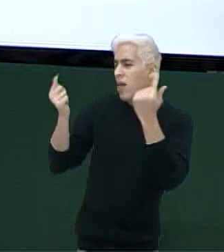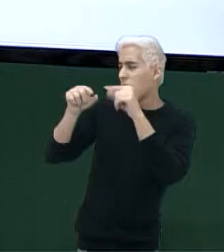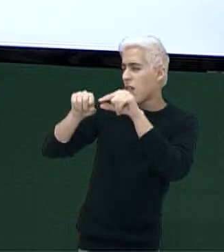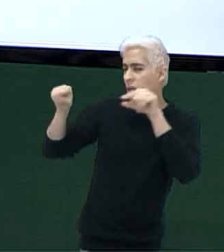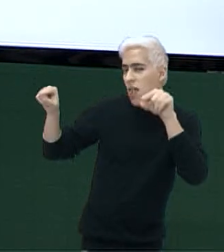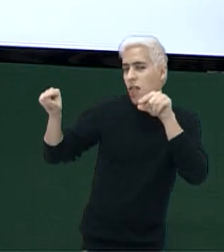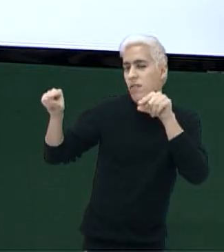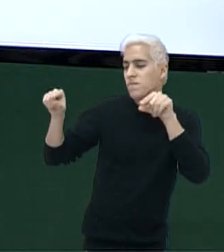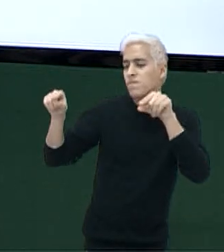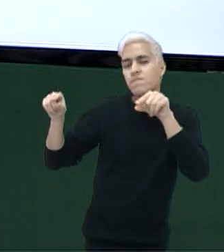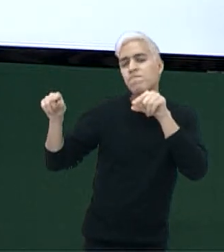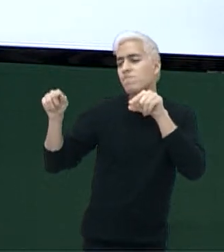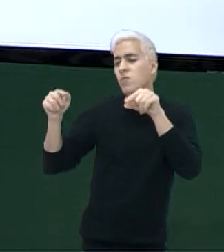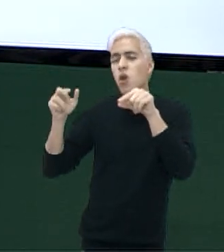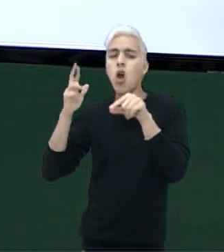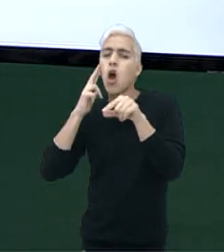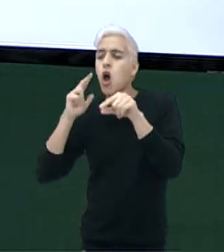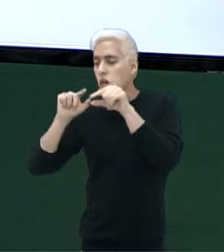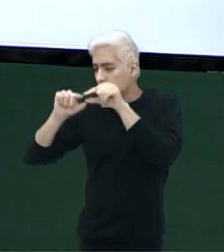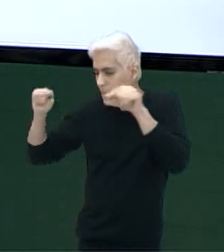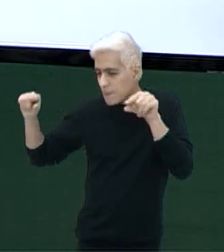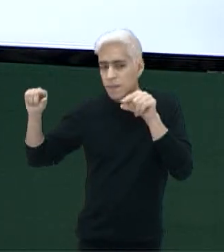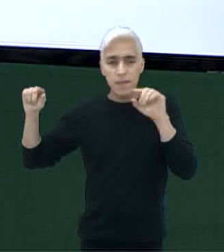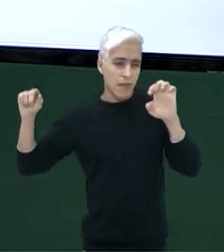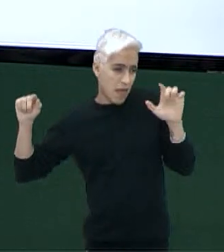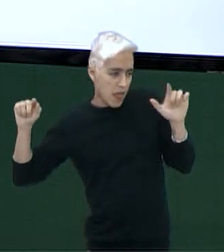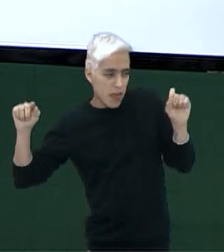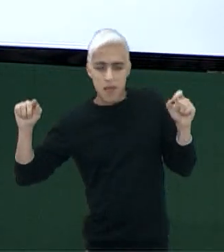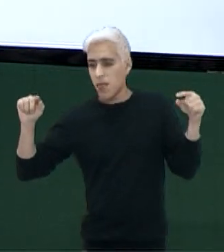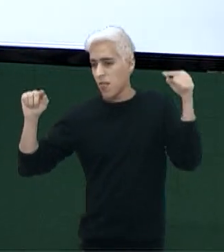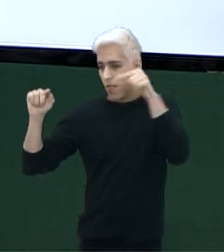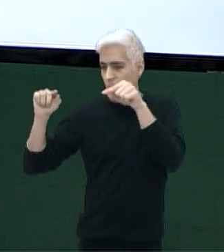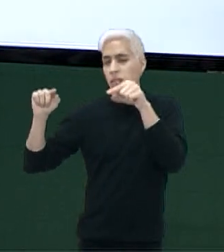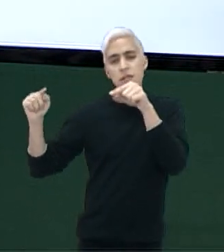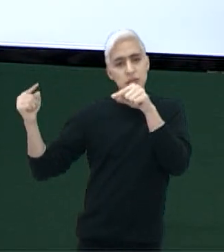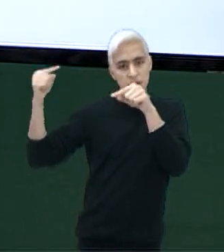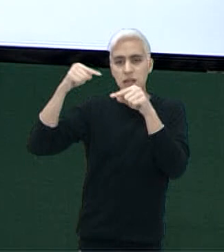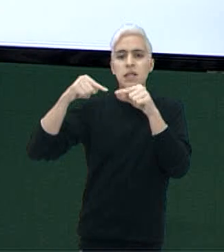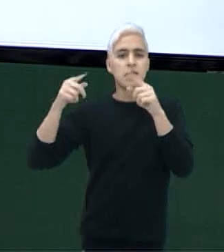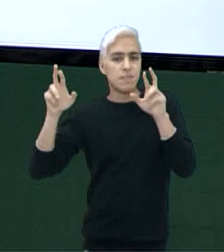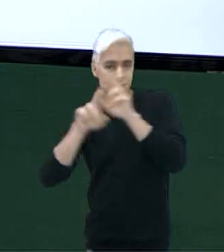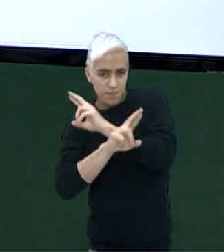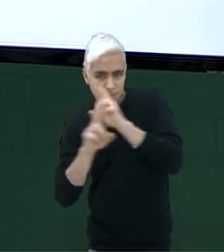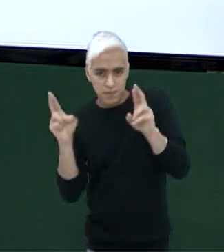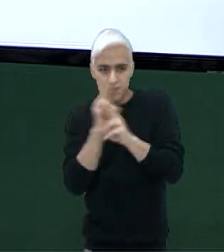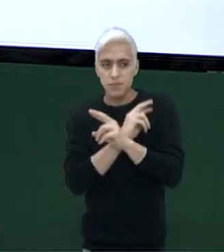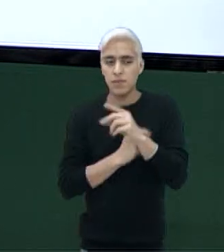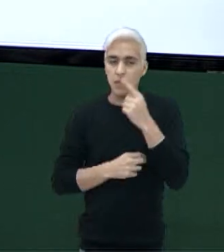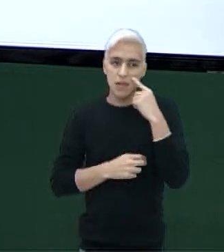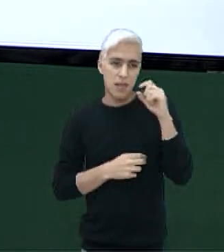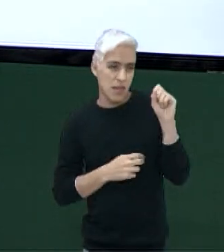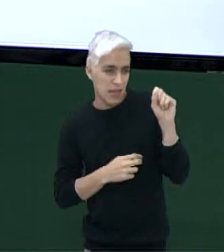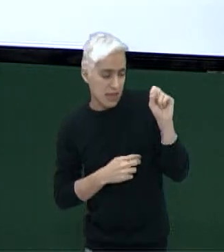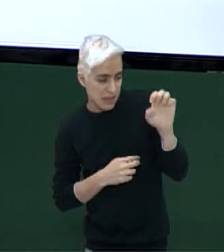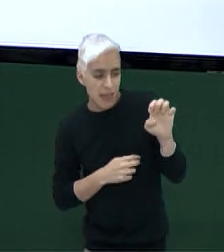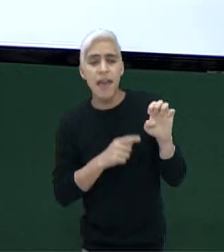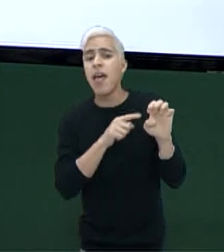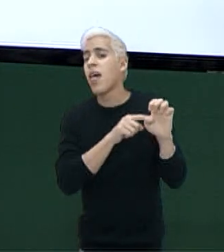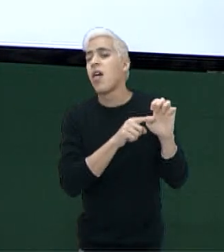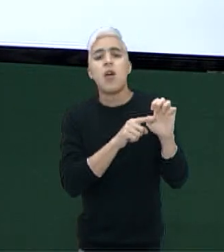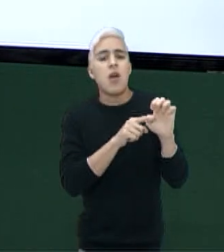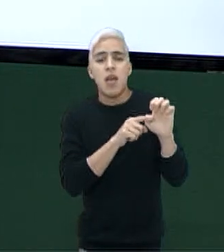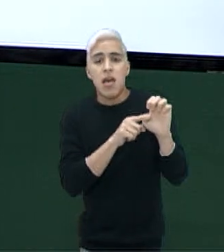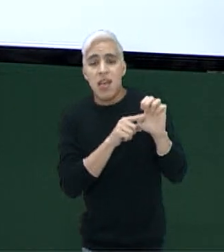no slide anterior, eles e eles, né? Não, vamos voltar aqui antes, no C, vamos lá. No C o que a gente tem? O C refere-se aqui,